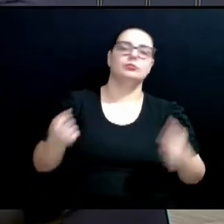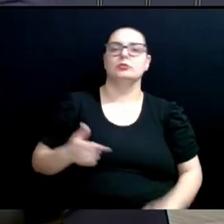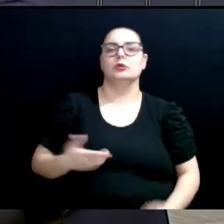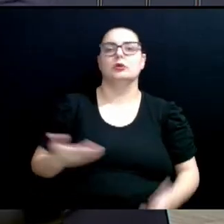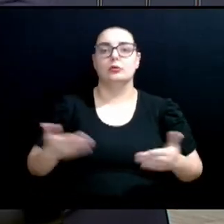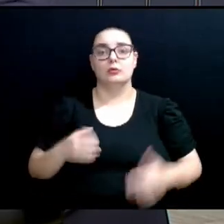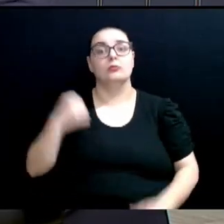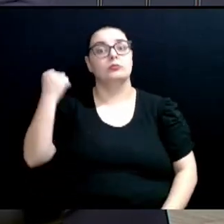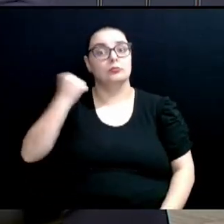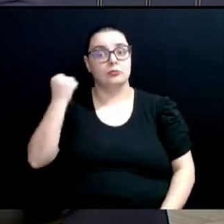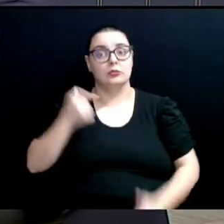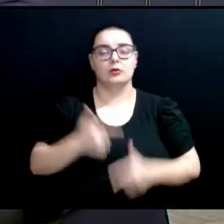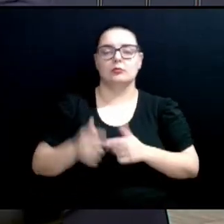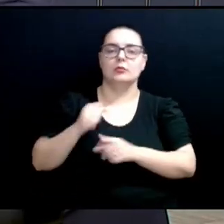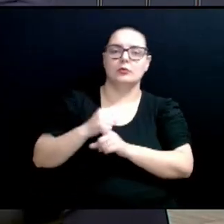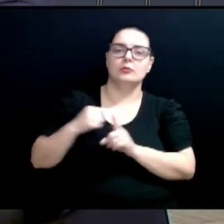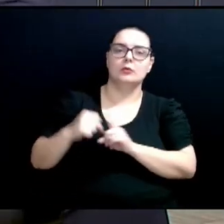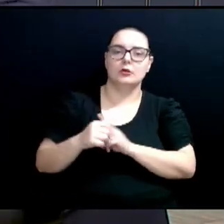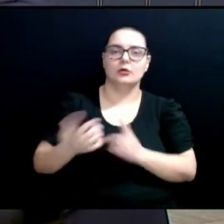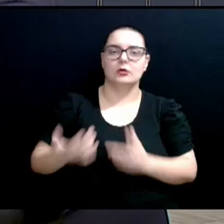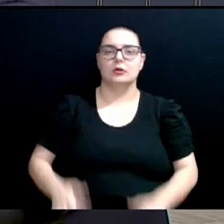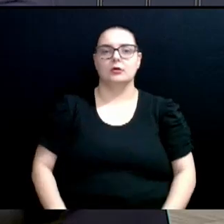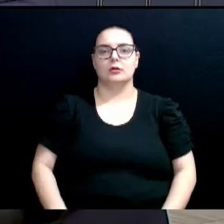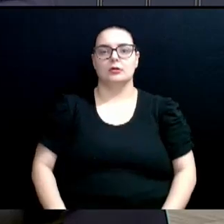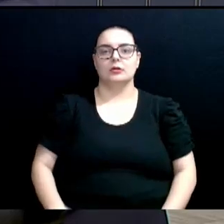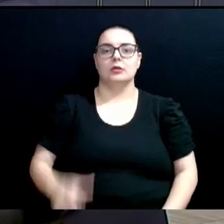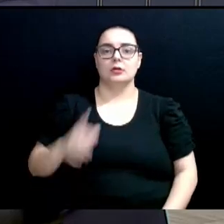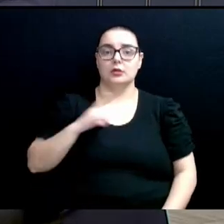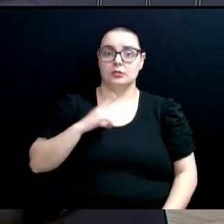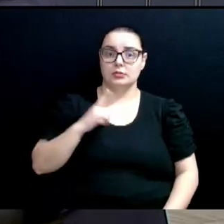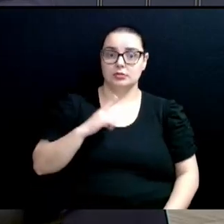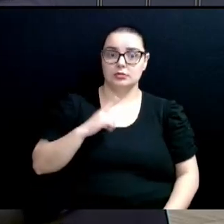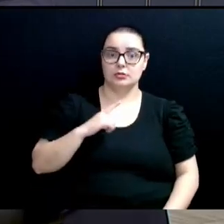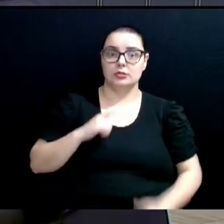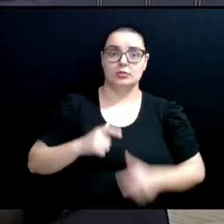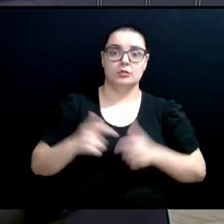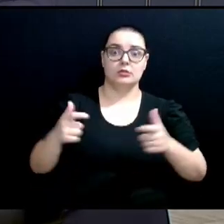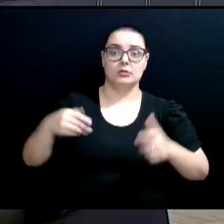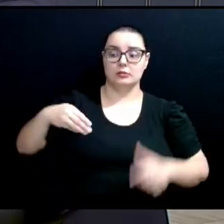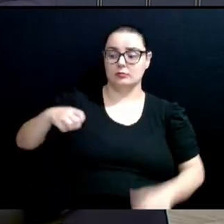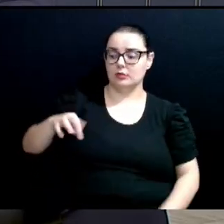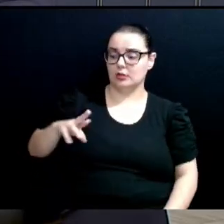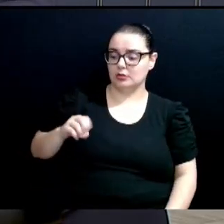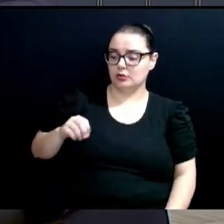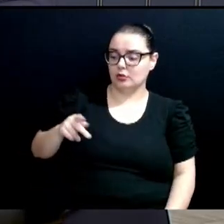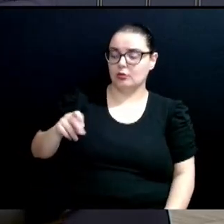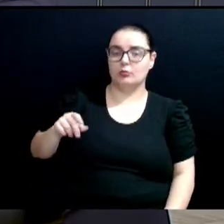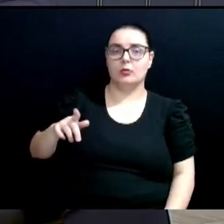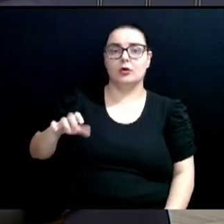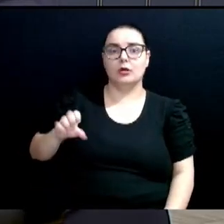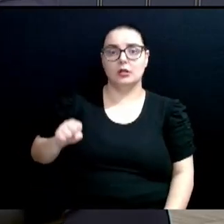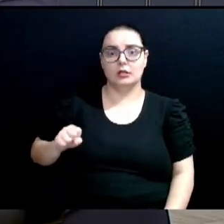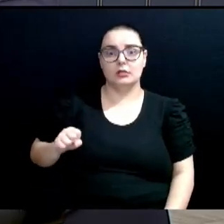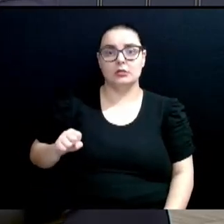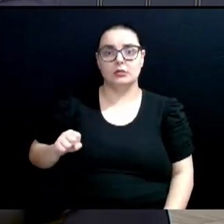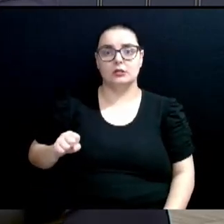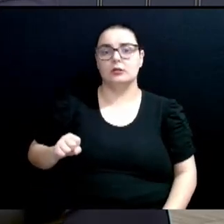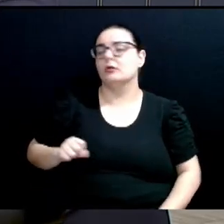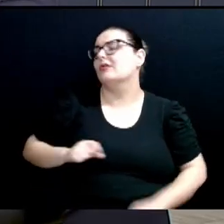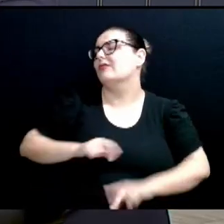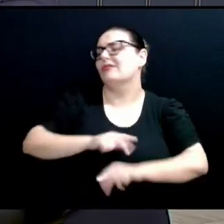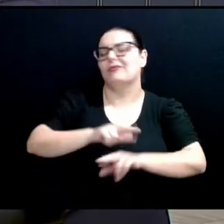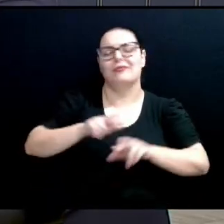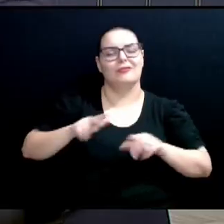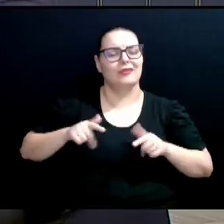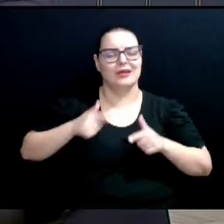social. A gente tinha grandes metrópoles com muitos problemas em